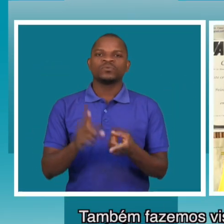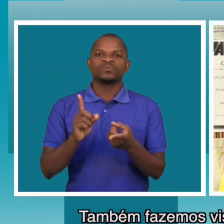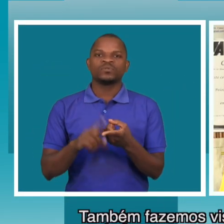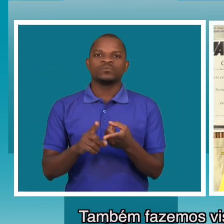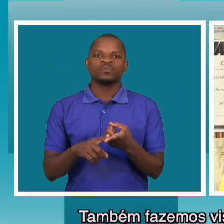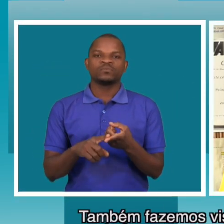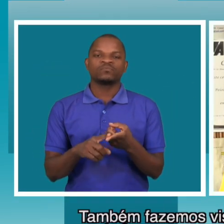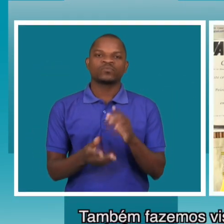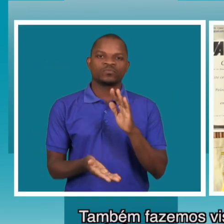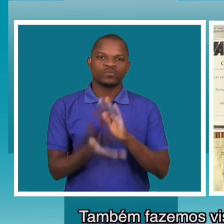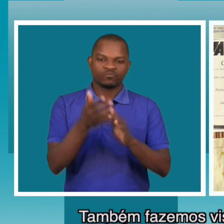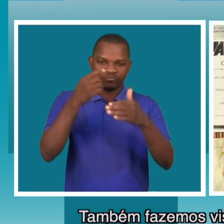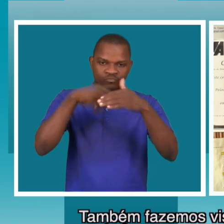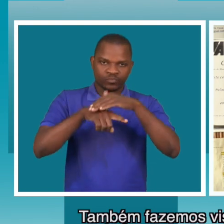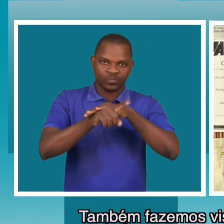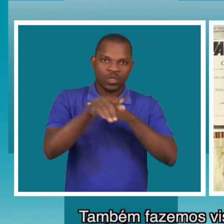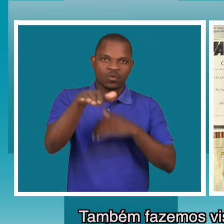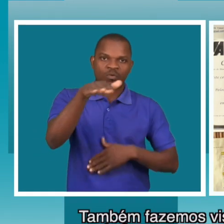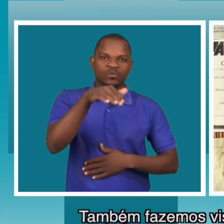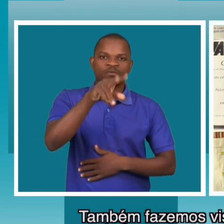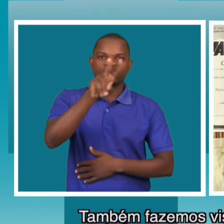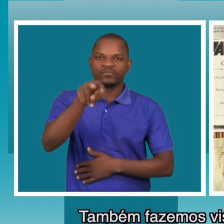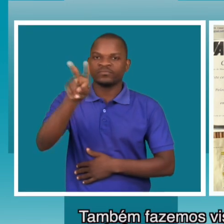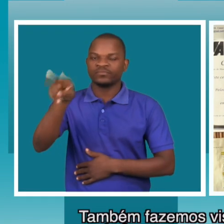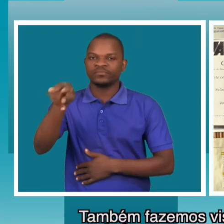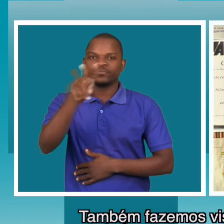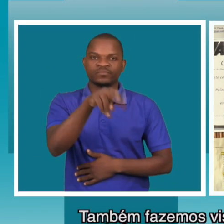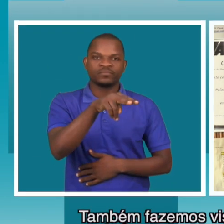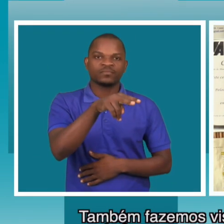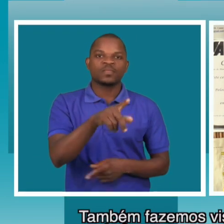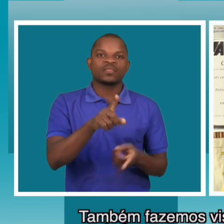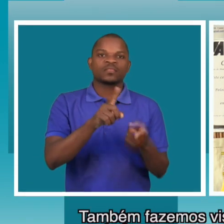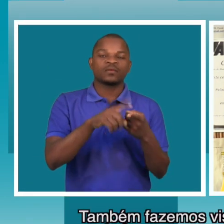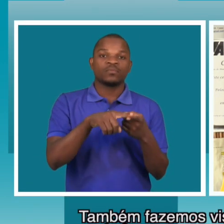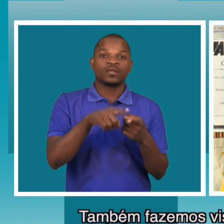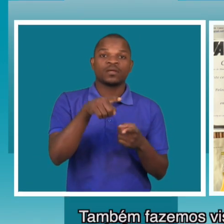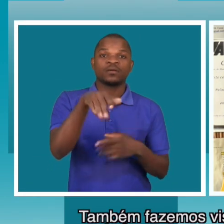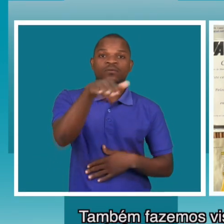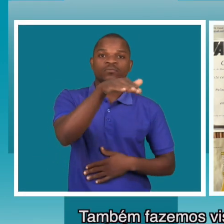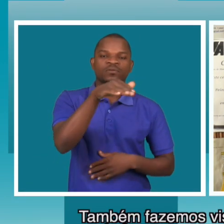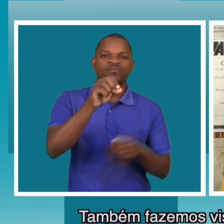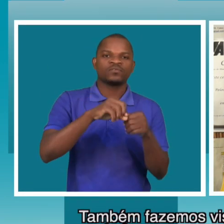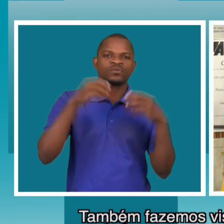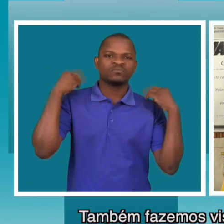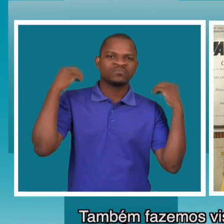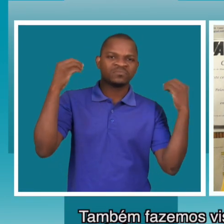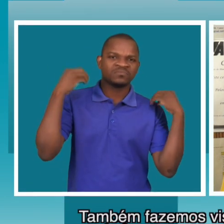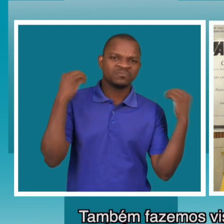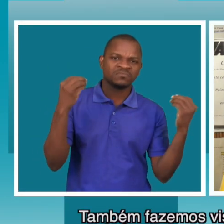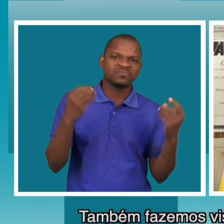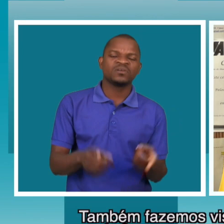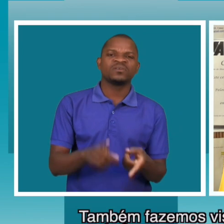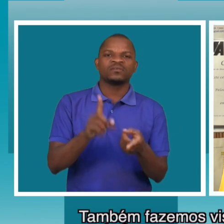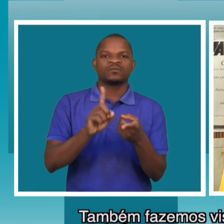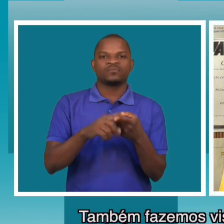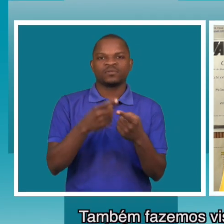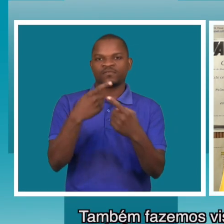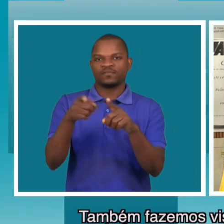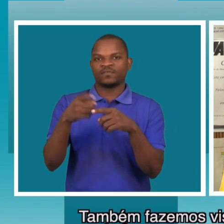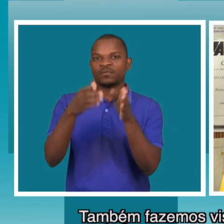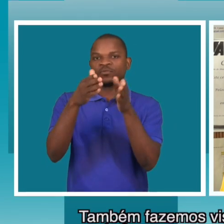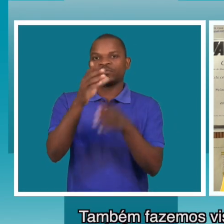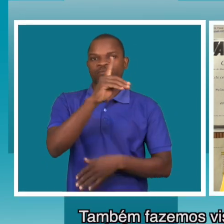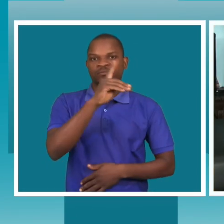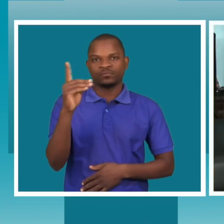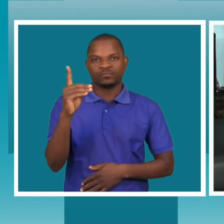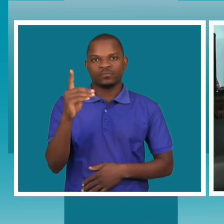Também fizemos visitas domiciliárias na comunidade, lá na comunidade fizemos exercício, massagem aos nossos